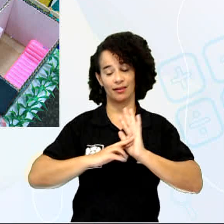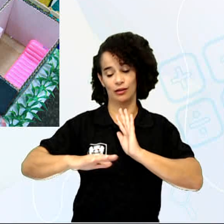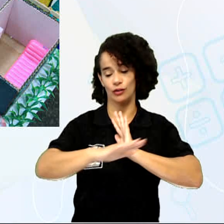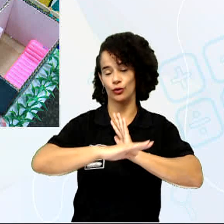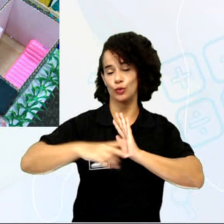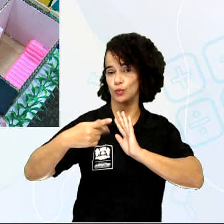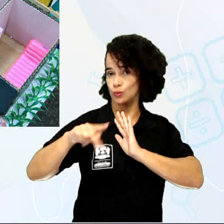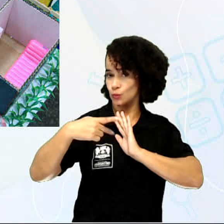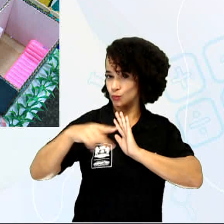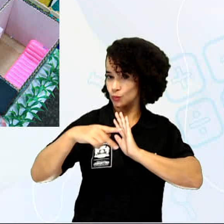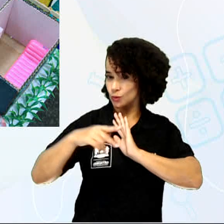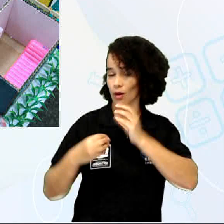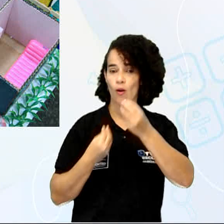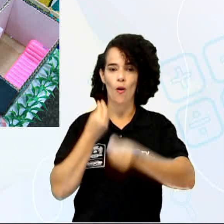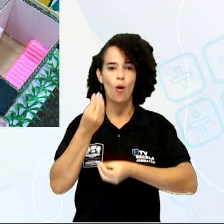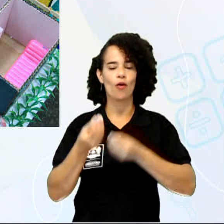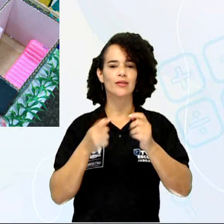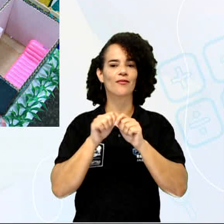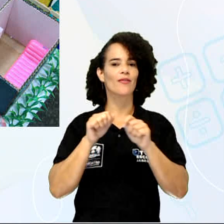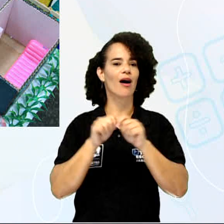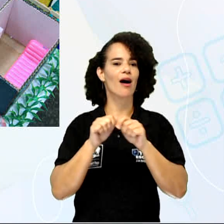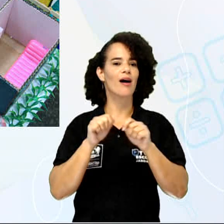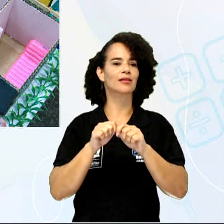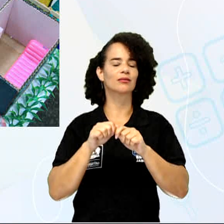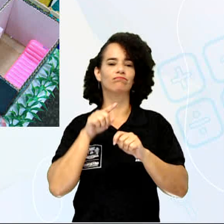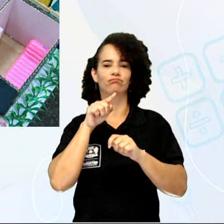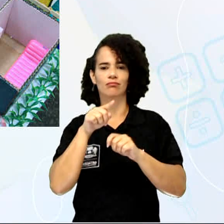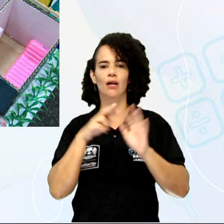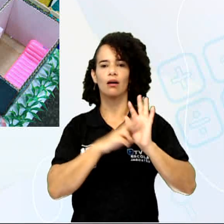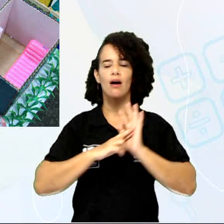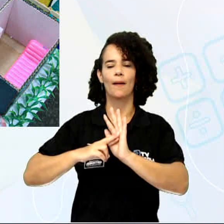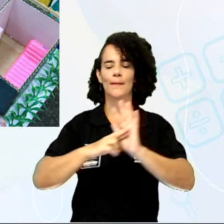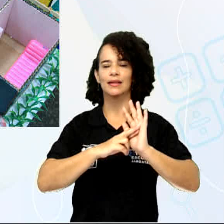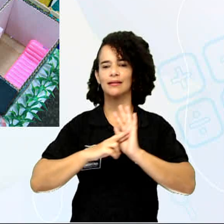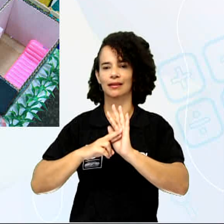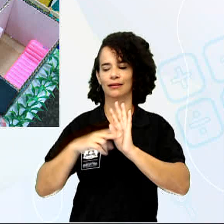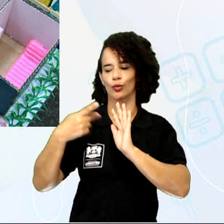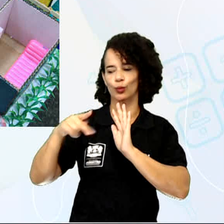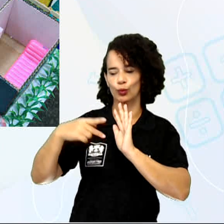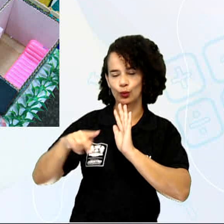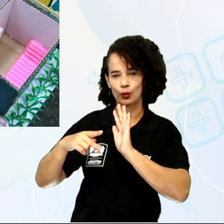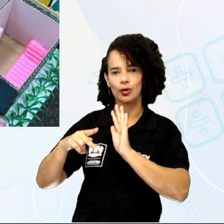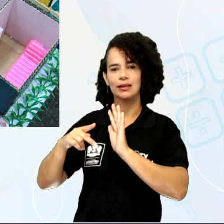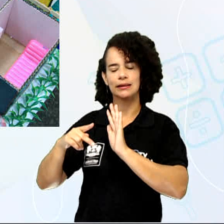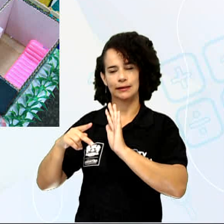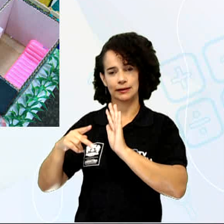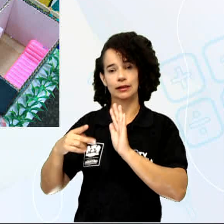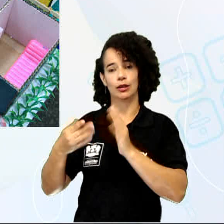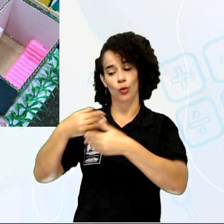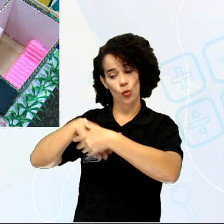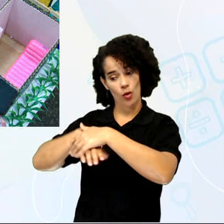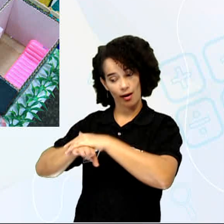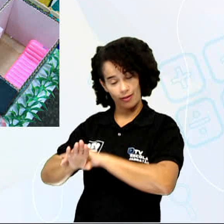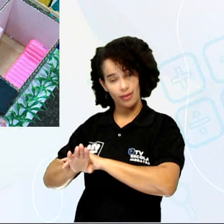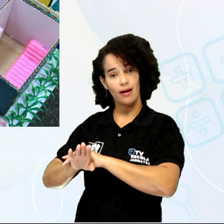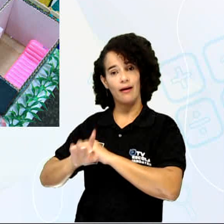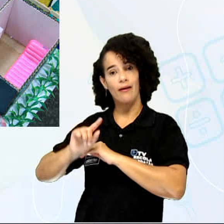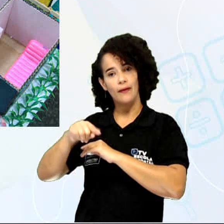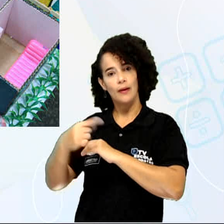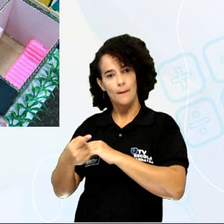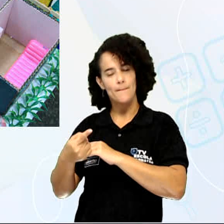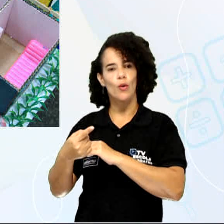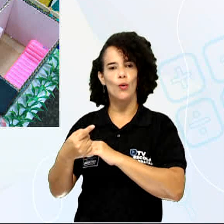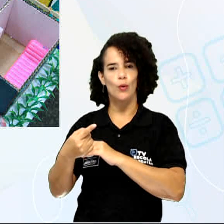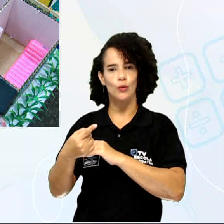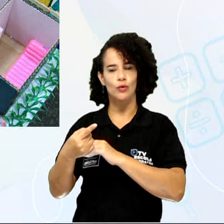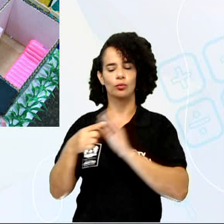espaço, para você construir uma representação do seu espaço, né? Inclusive guardar essa representação para mostrar